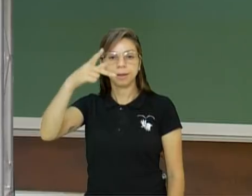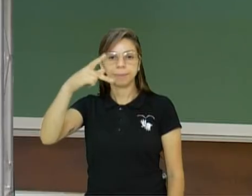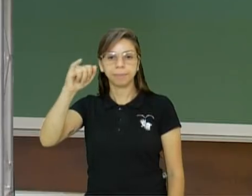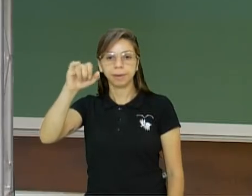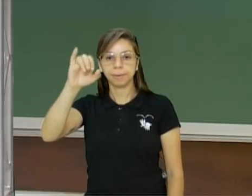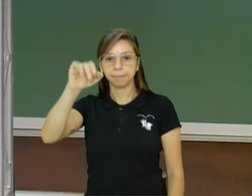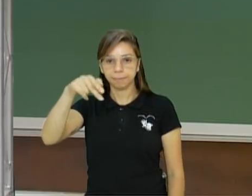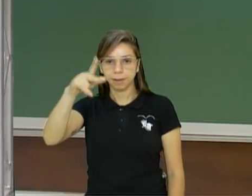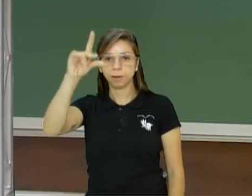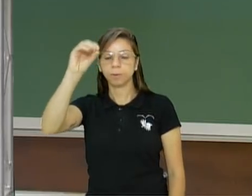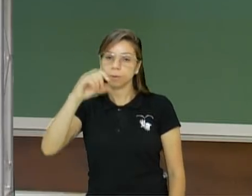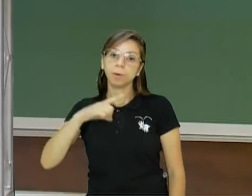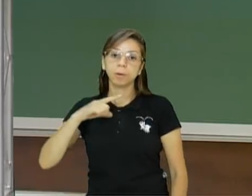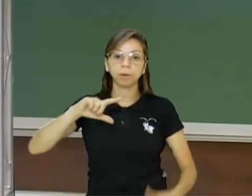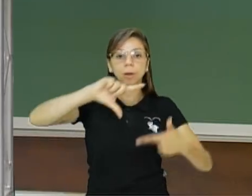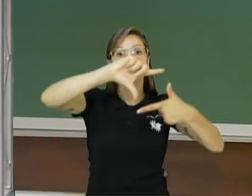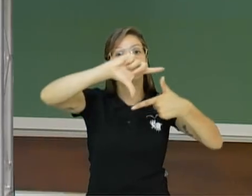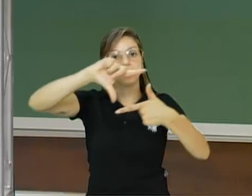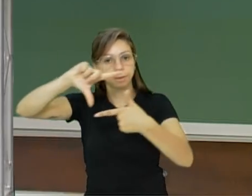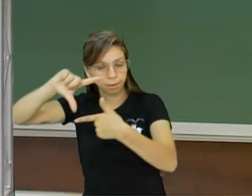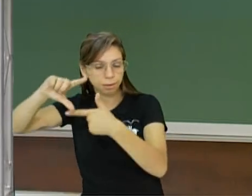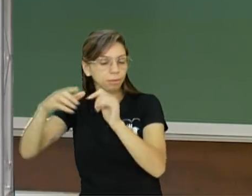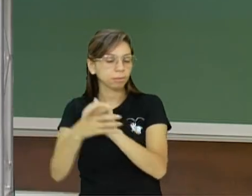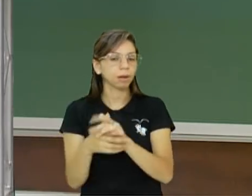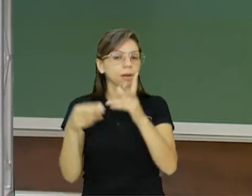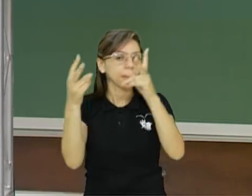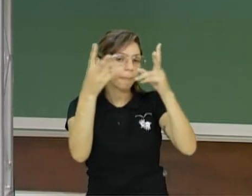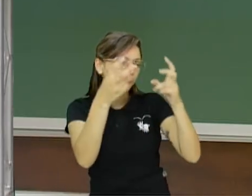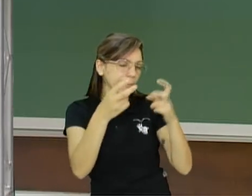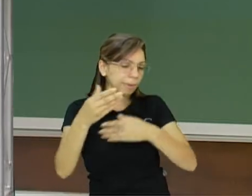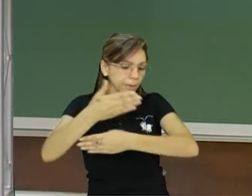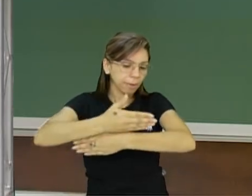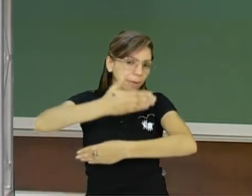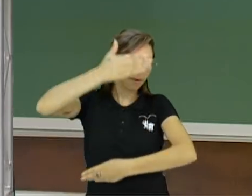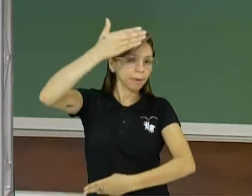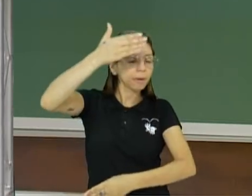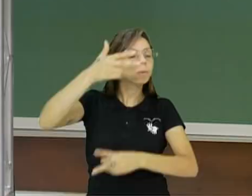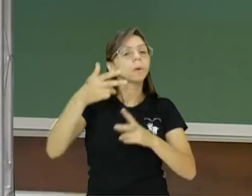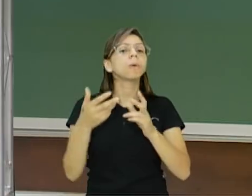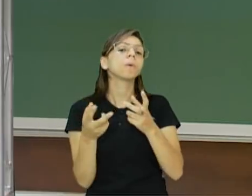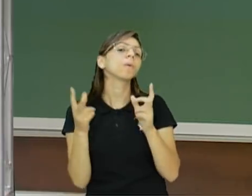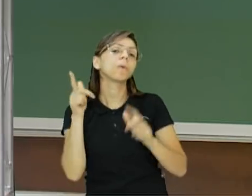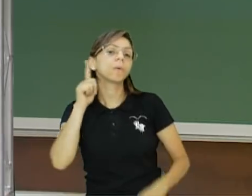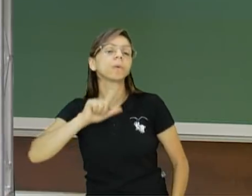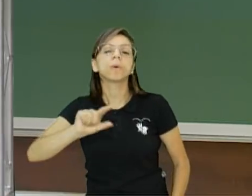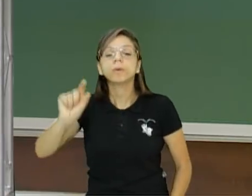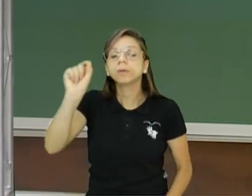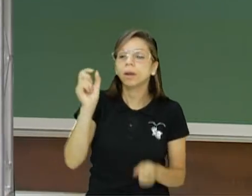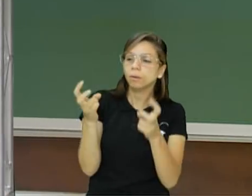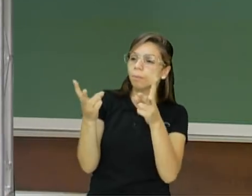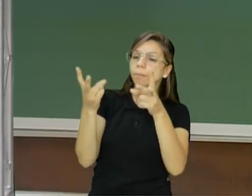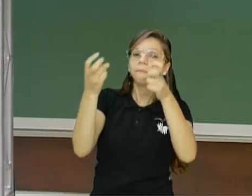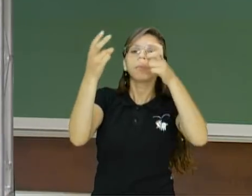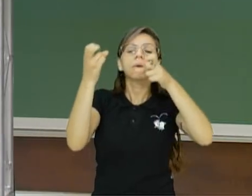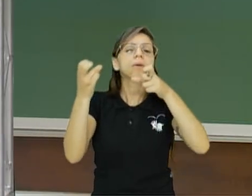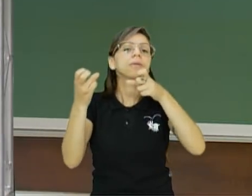retângulo. Observando a fachada, prestem bem atenção no vídeo se vocês conseguem identificar quais são essas